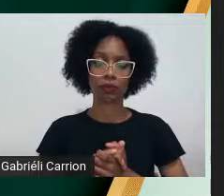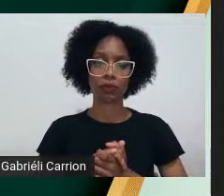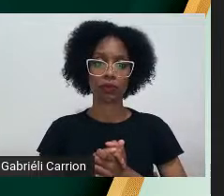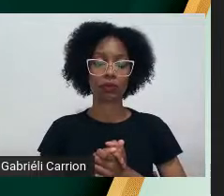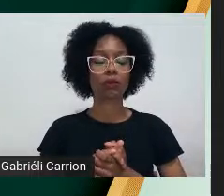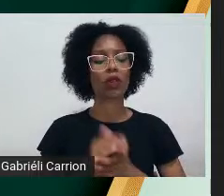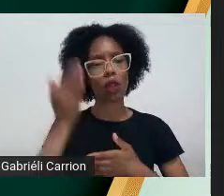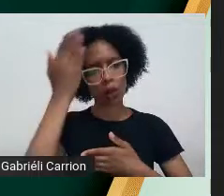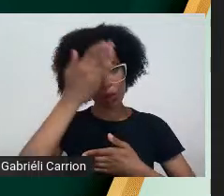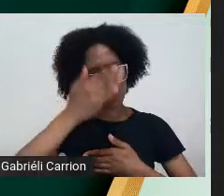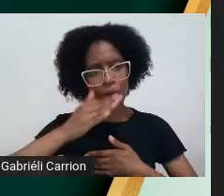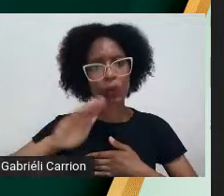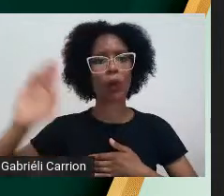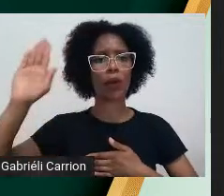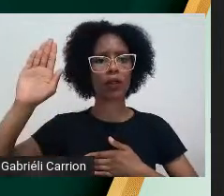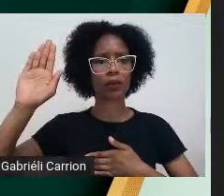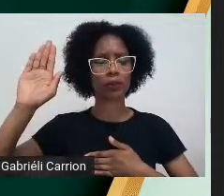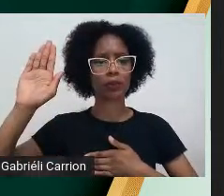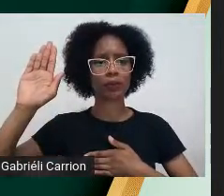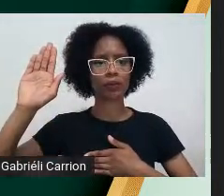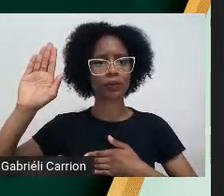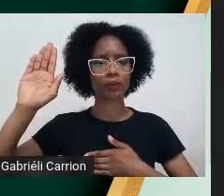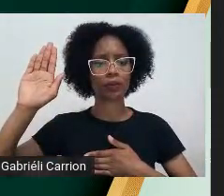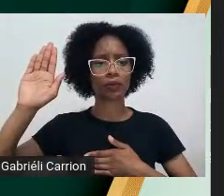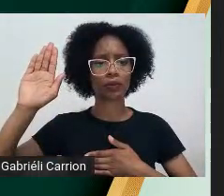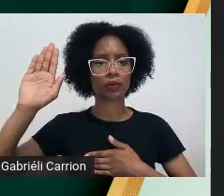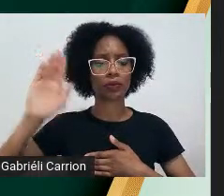Assim eu prometo. Eu prometo.